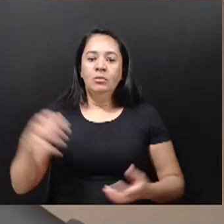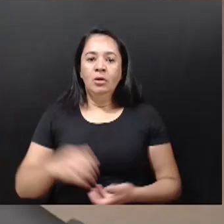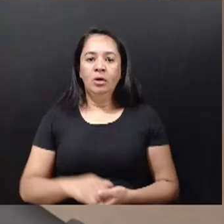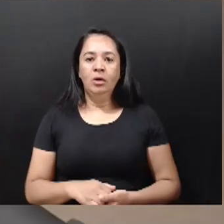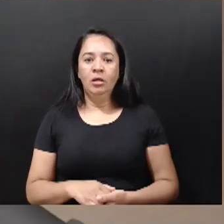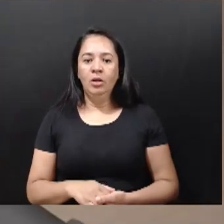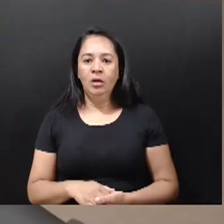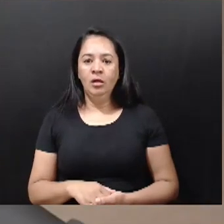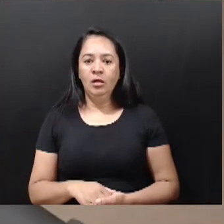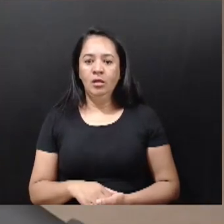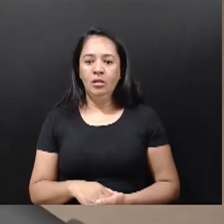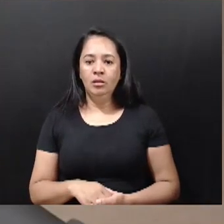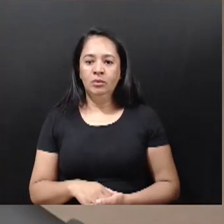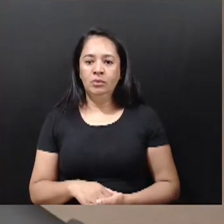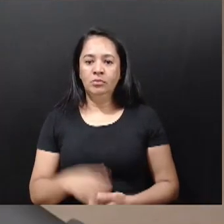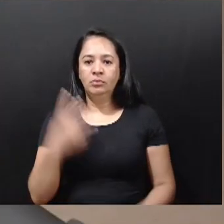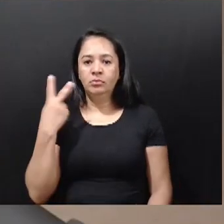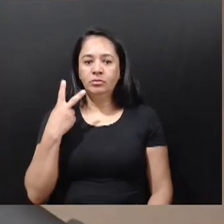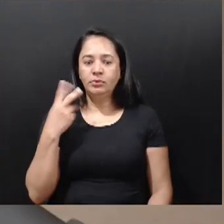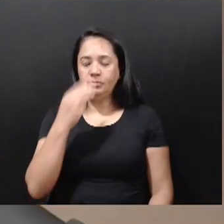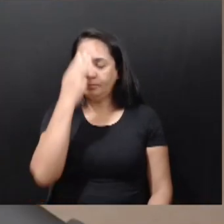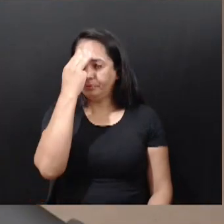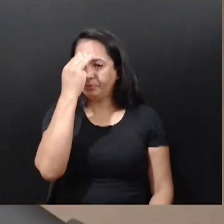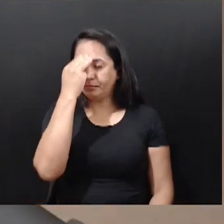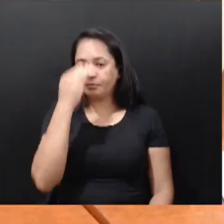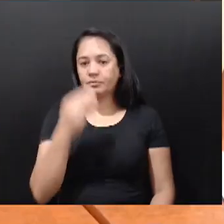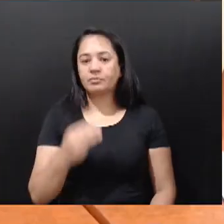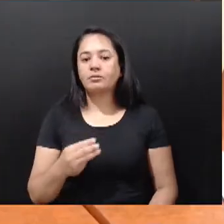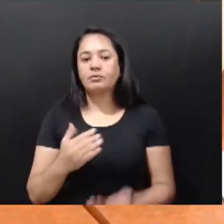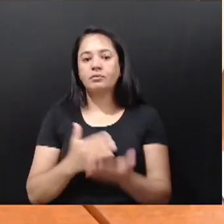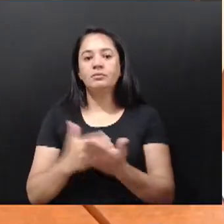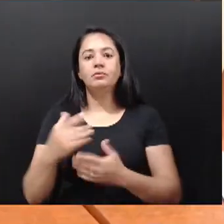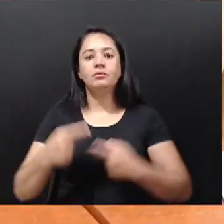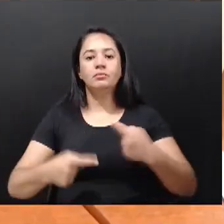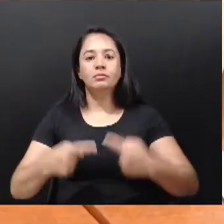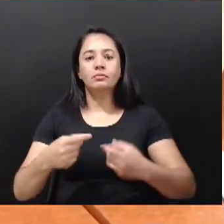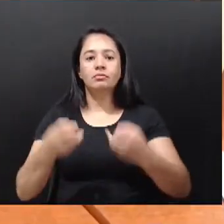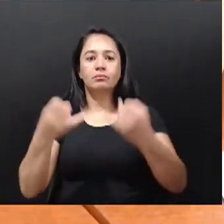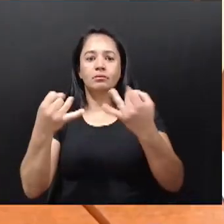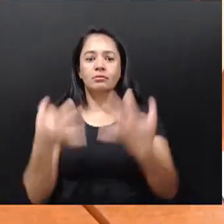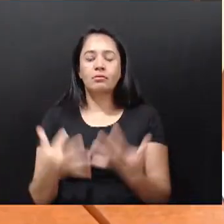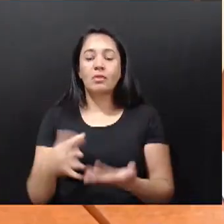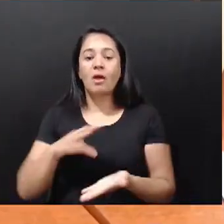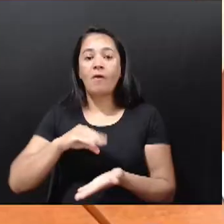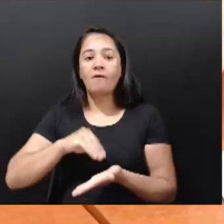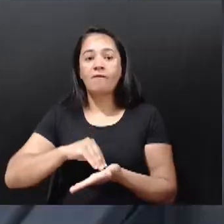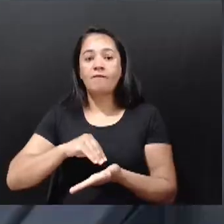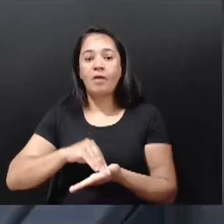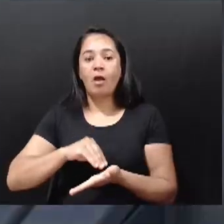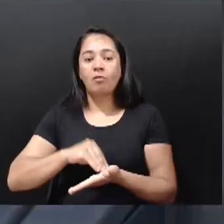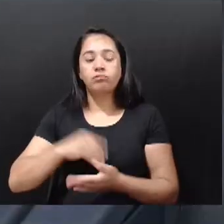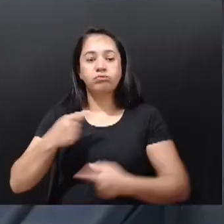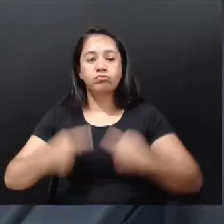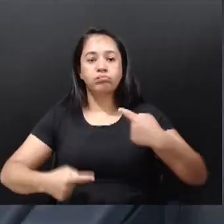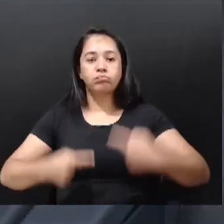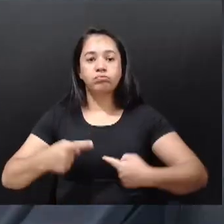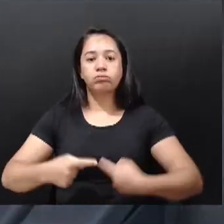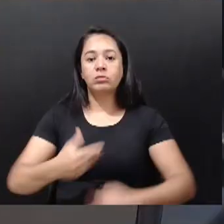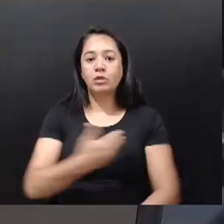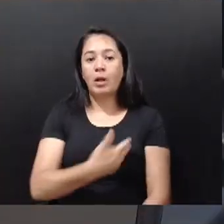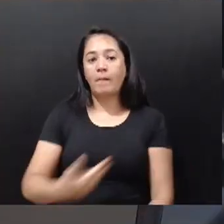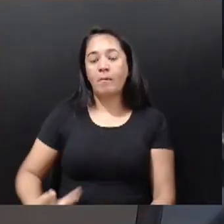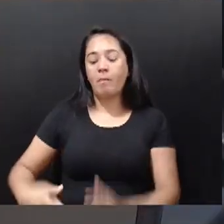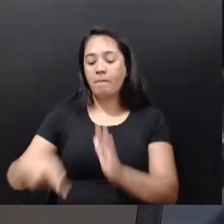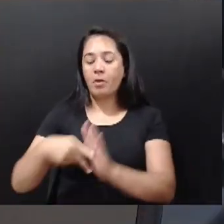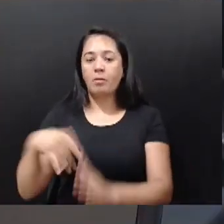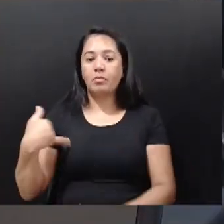O vereador Wagner Romão abriu o debate abordando a falta de políticas públicas aos idosos e reiterou a